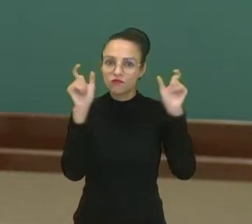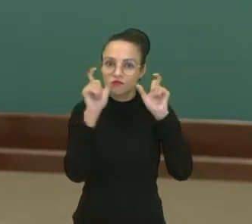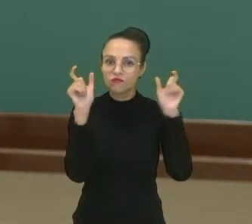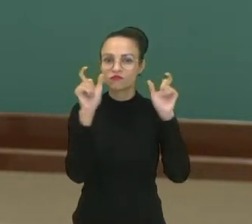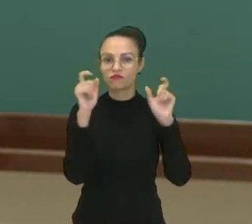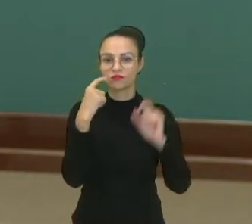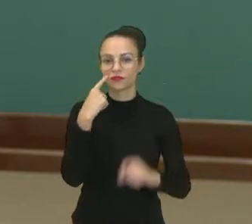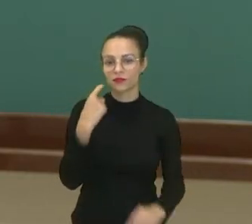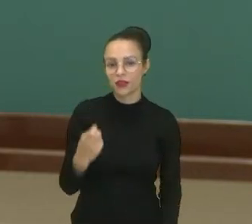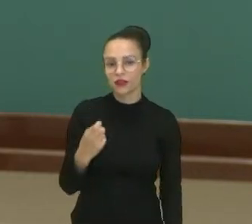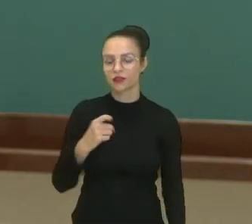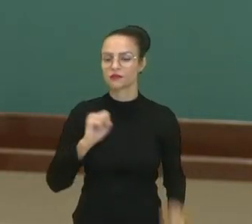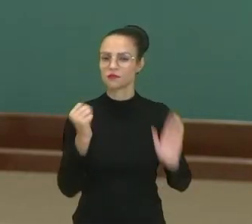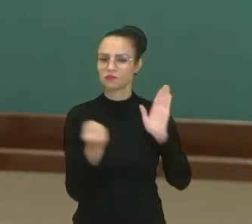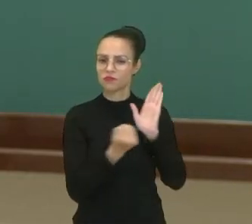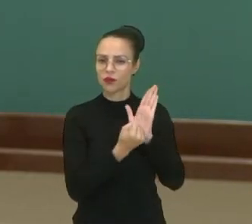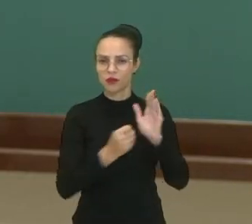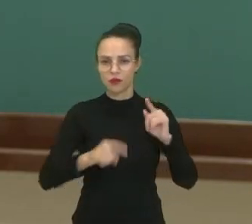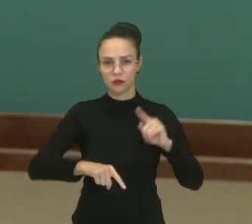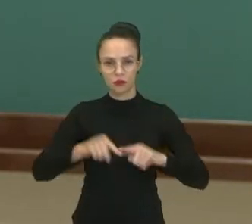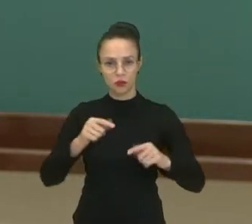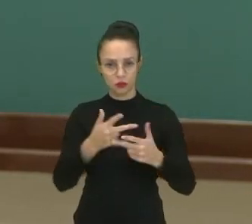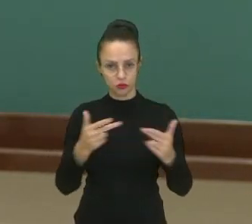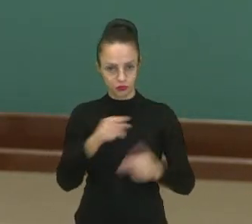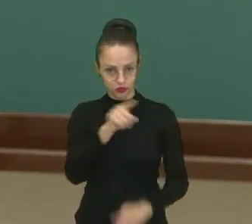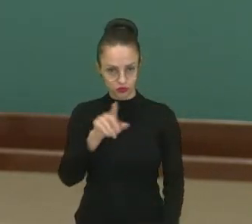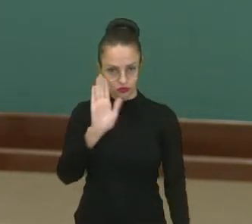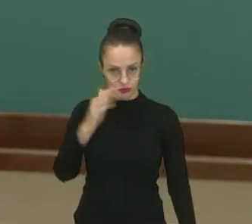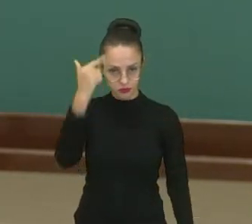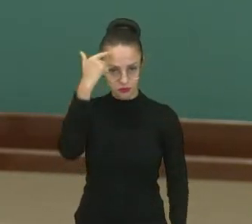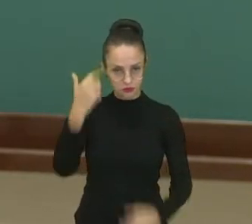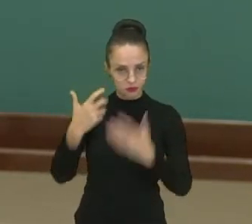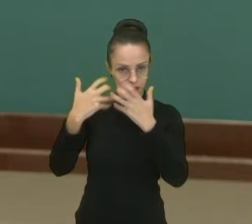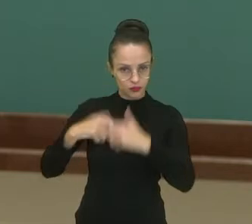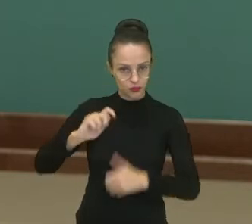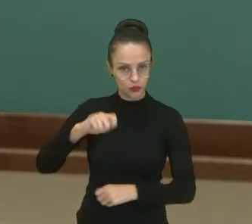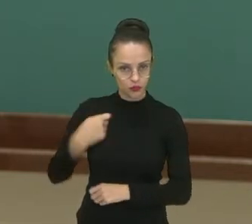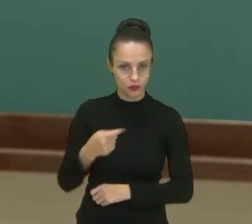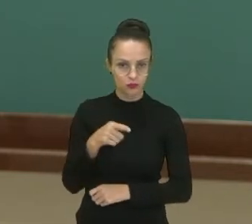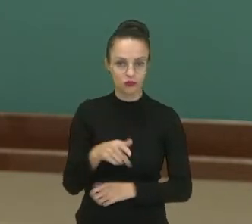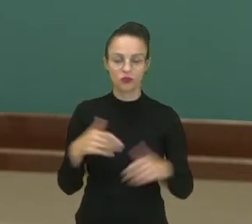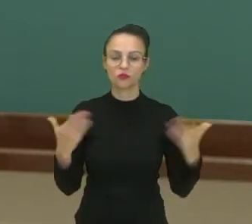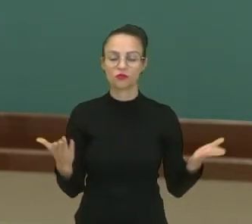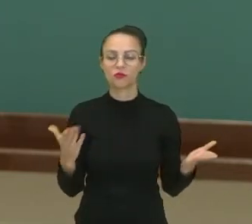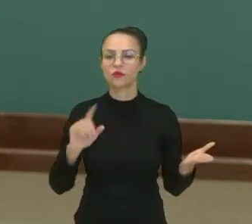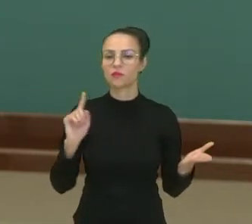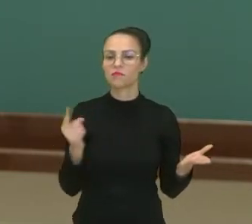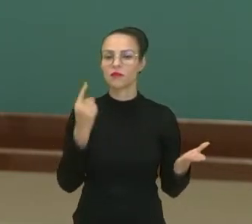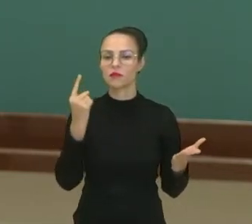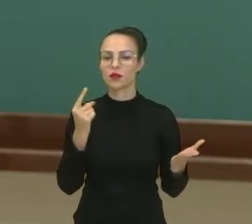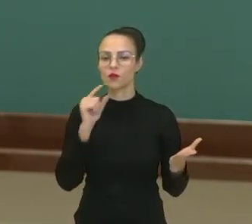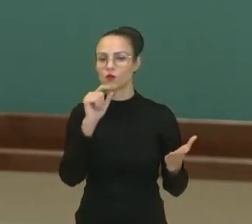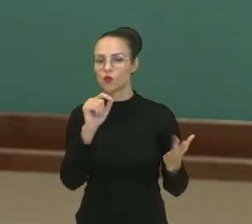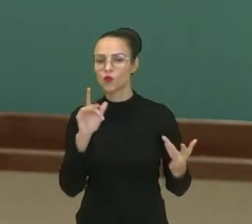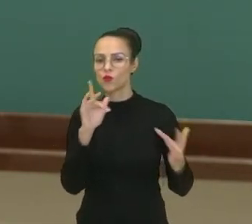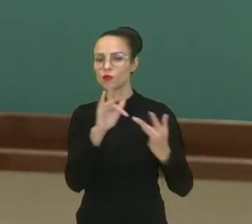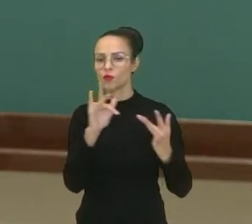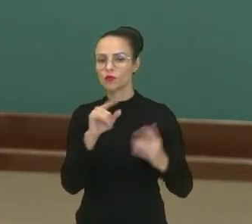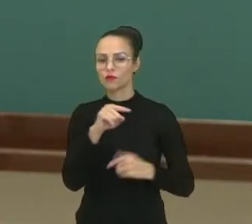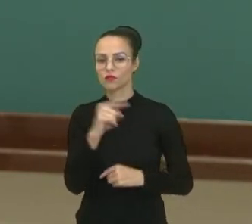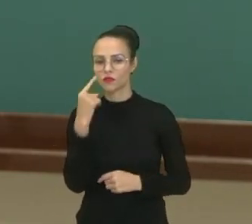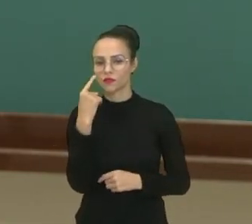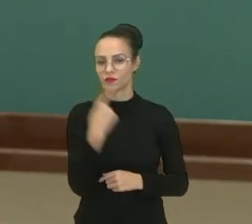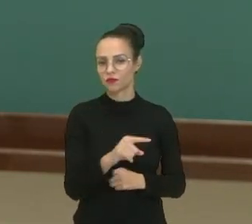determinada marca ou produto? Você já pensou sobre isso? Qual é normalmente o primeiro contato que você tem com um